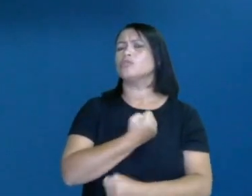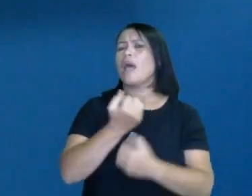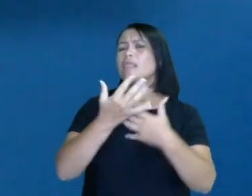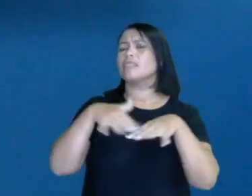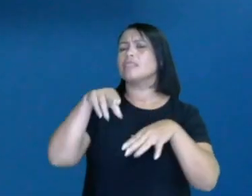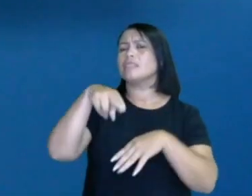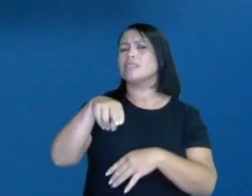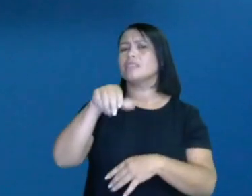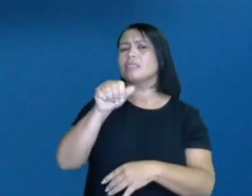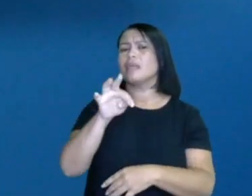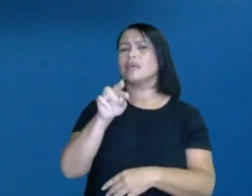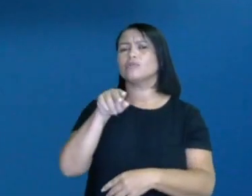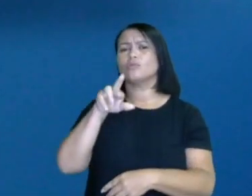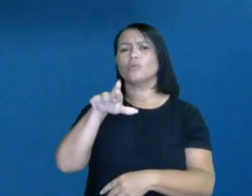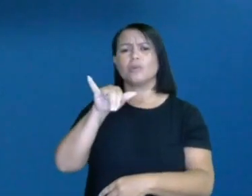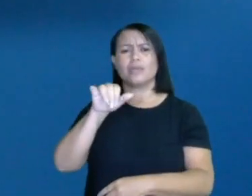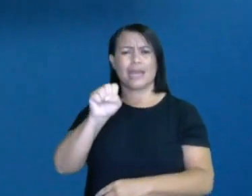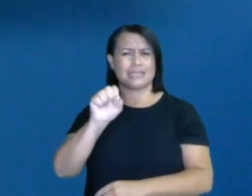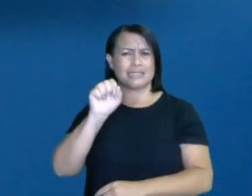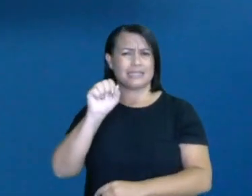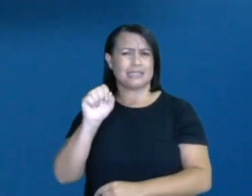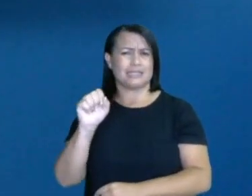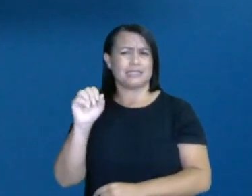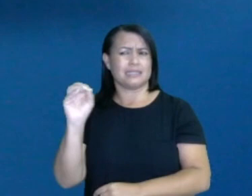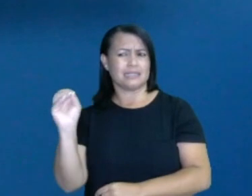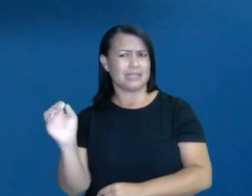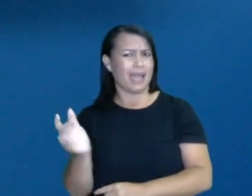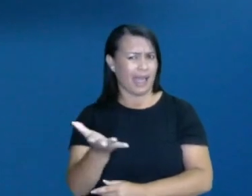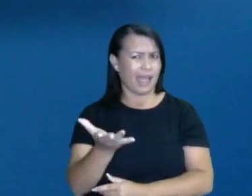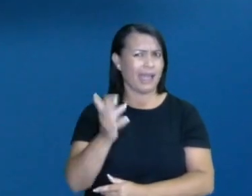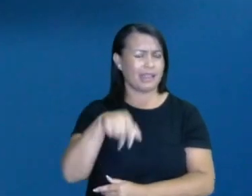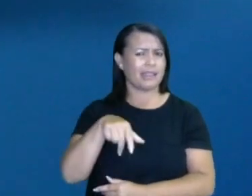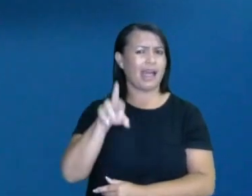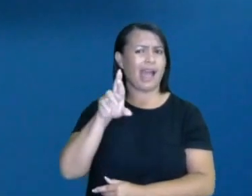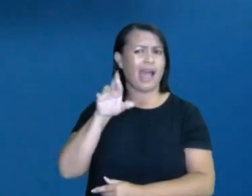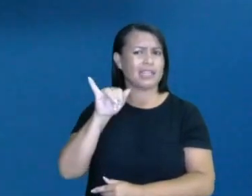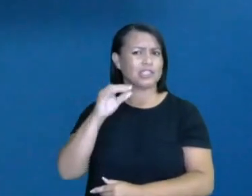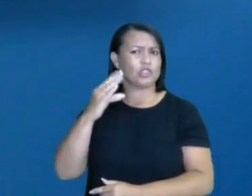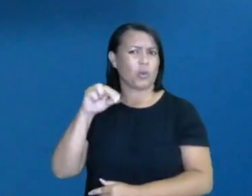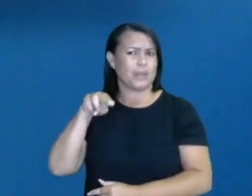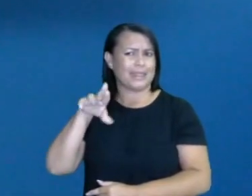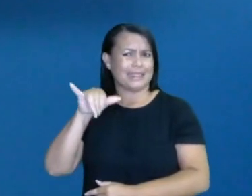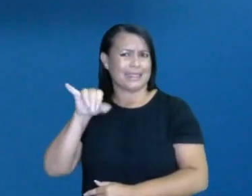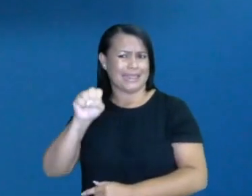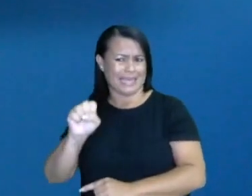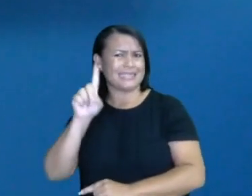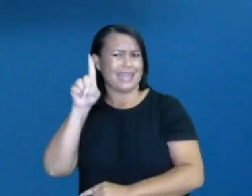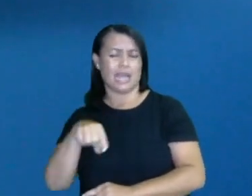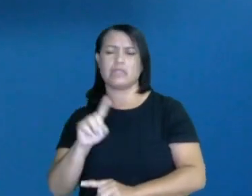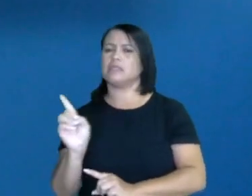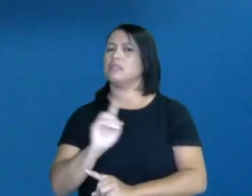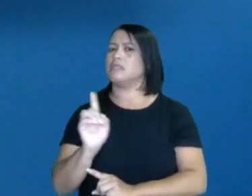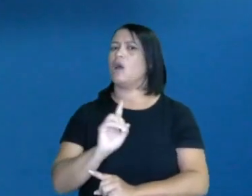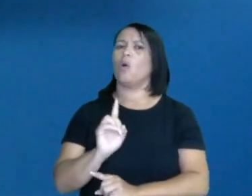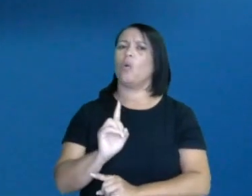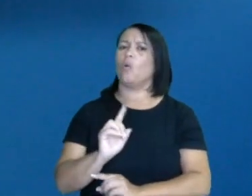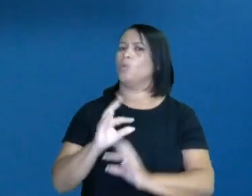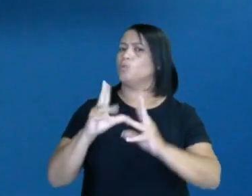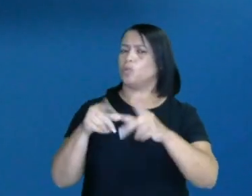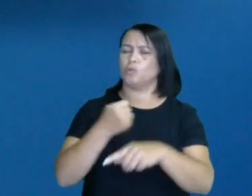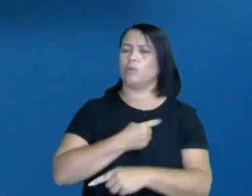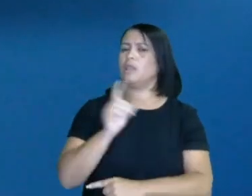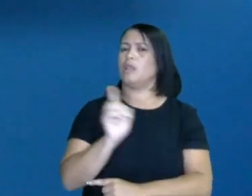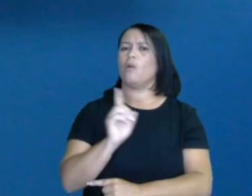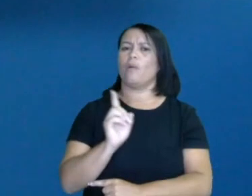números racionais? Não. Todo número natural, ele não é um número